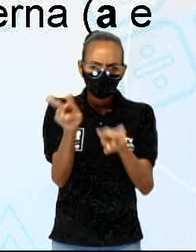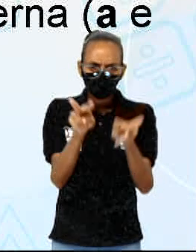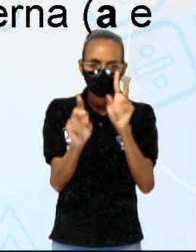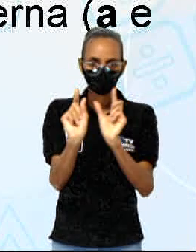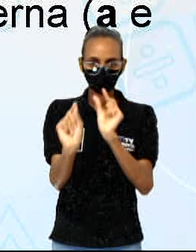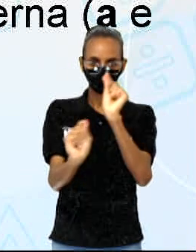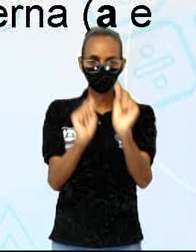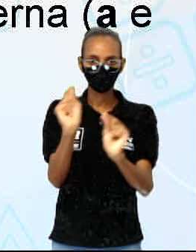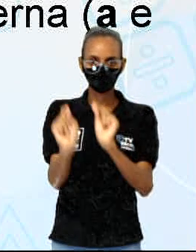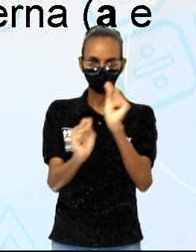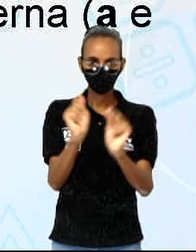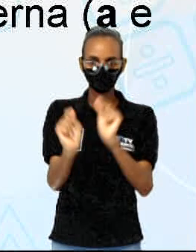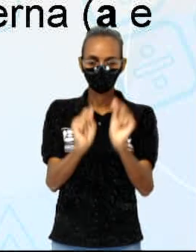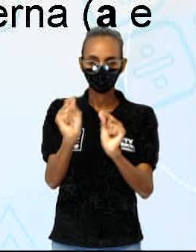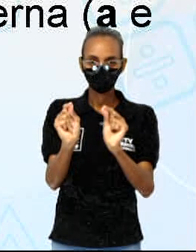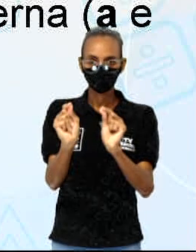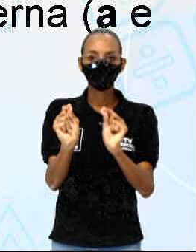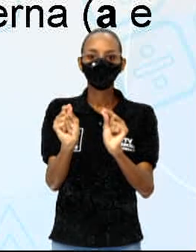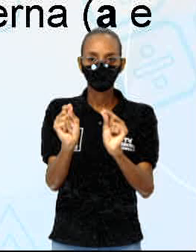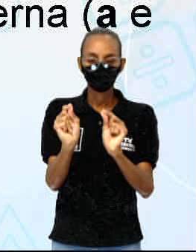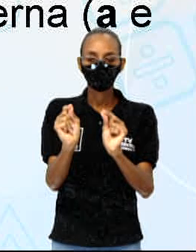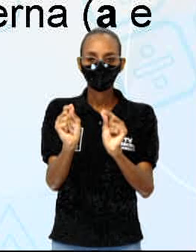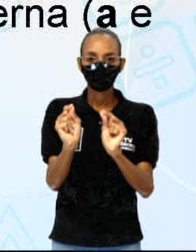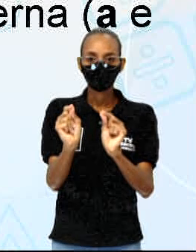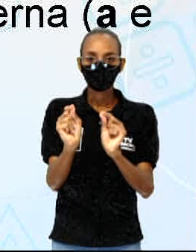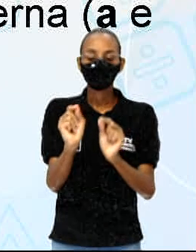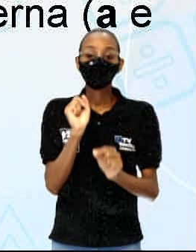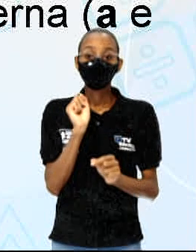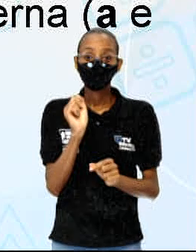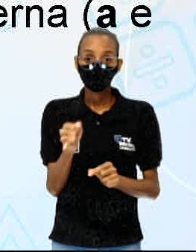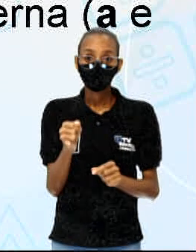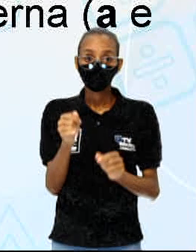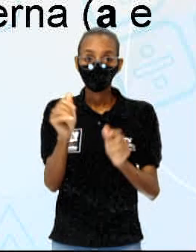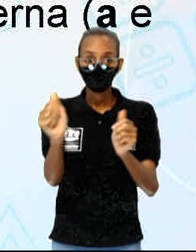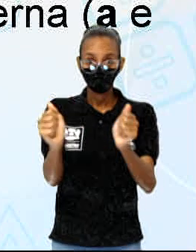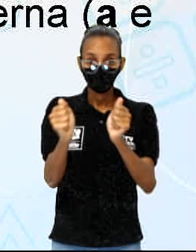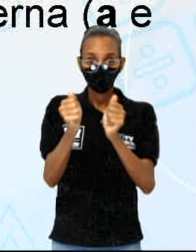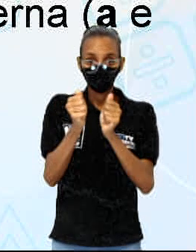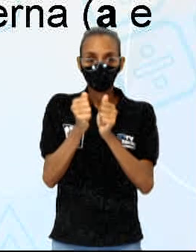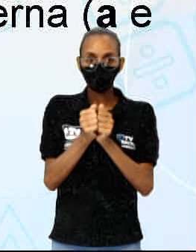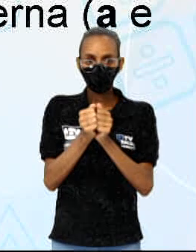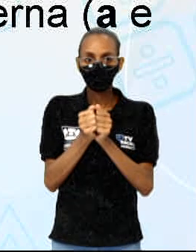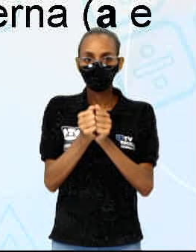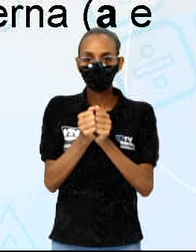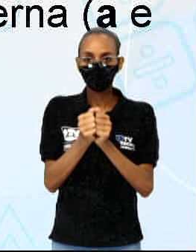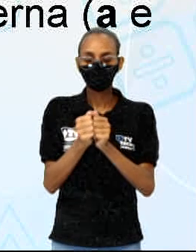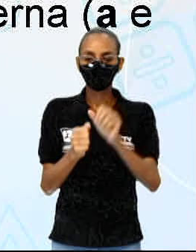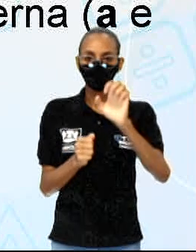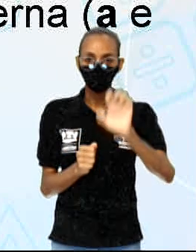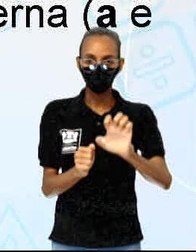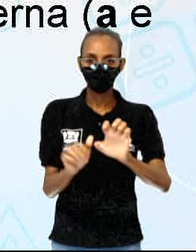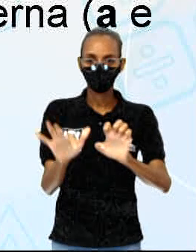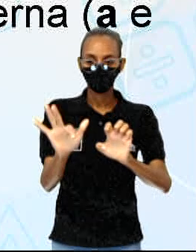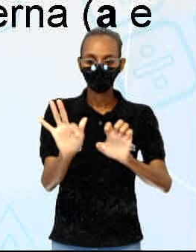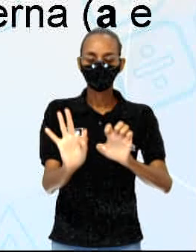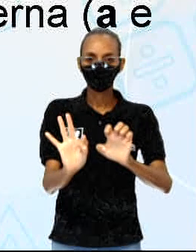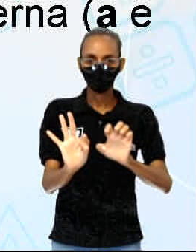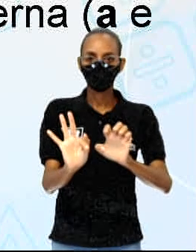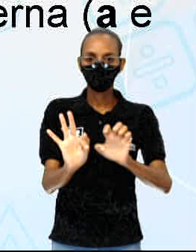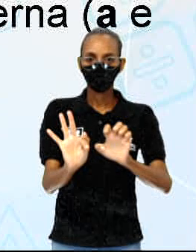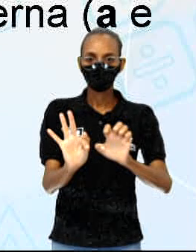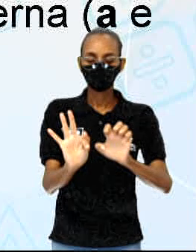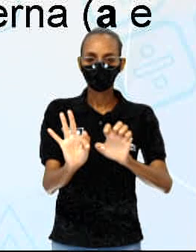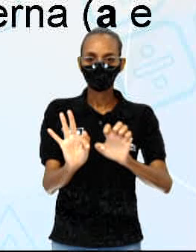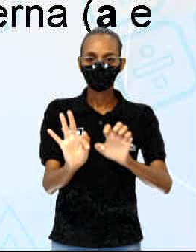aqui? Que, se eu pegar esses dois aqui e juntar, por exemplo, E e F, se eu observar